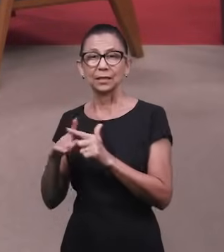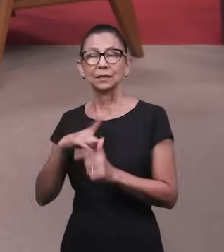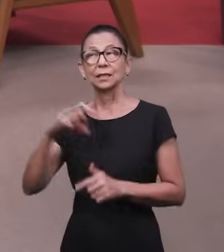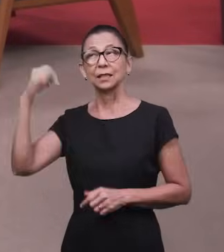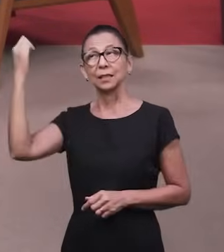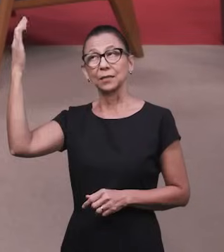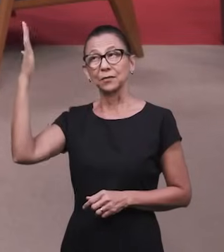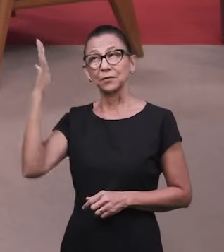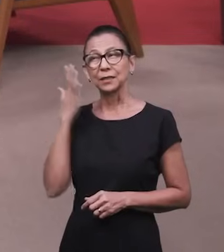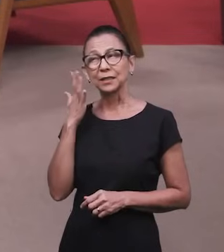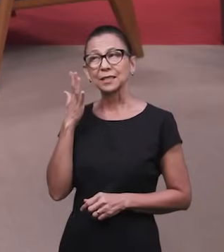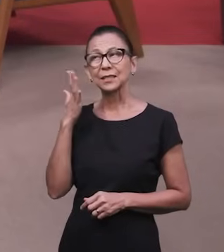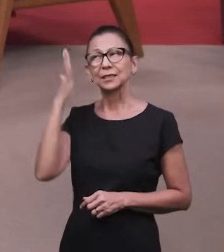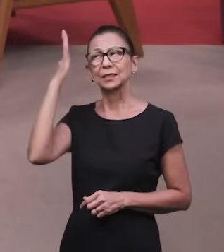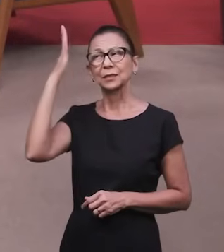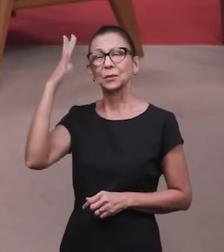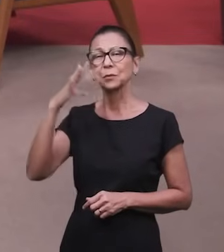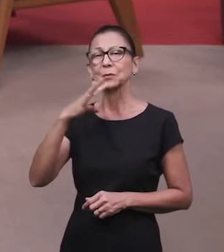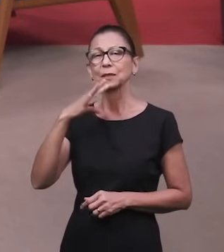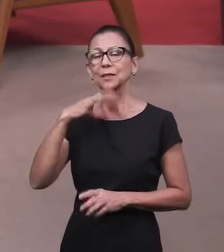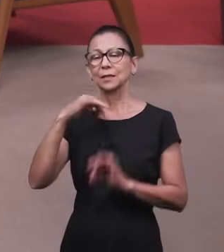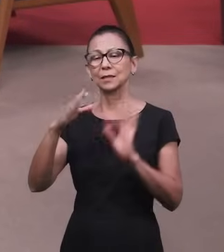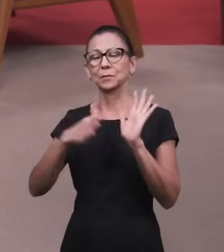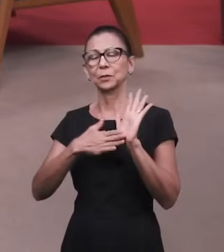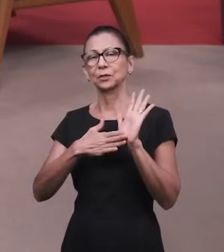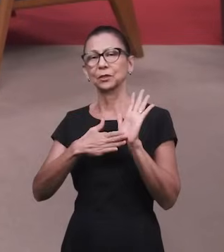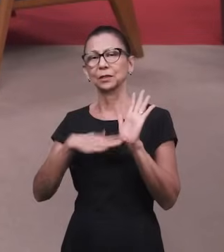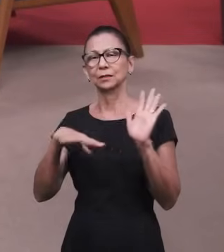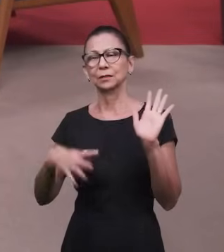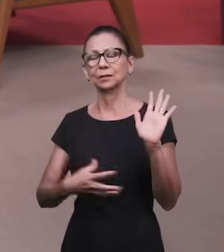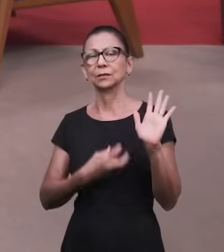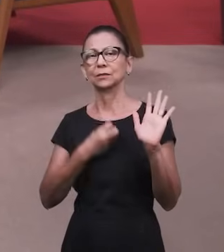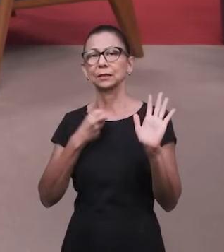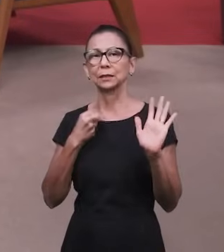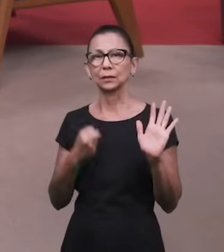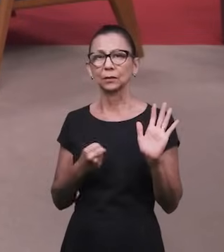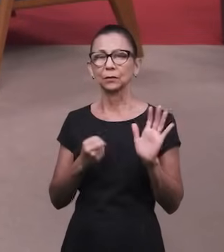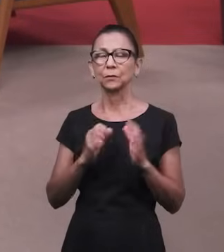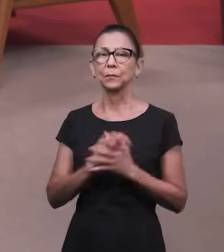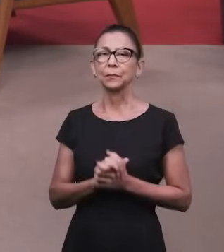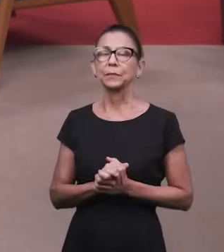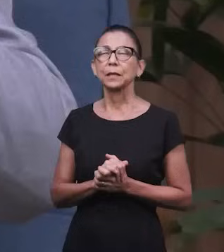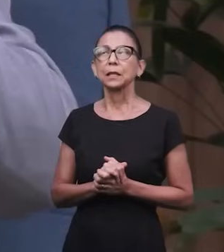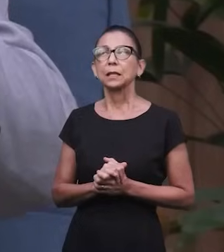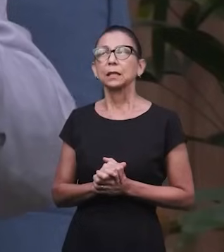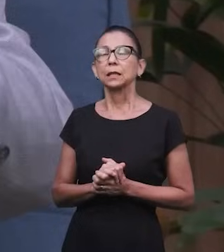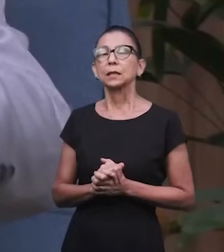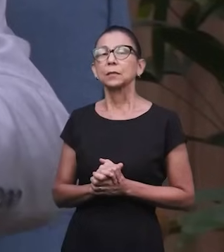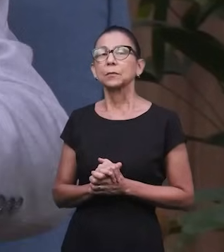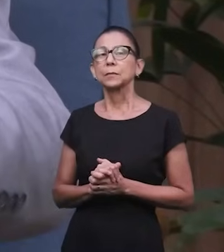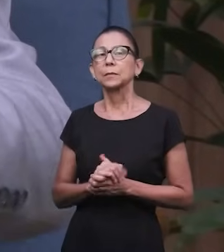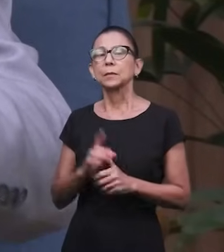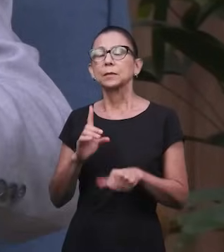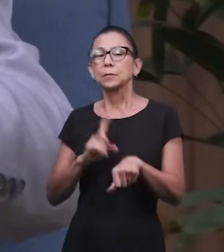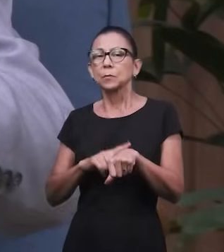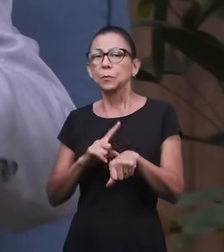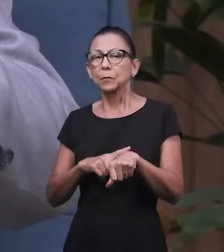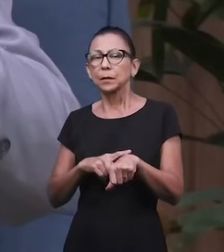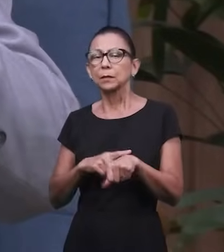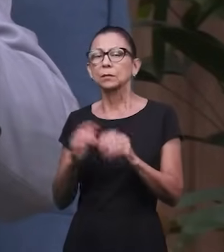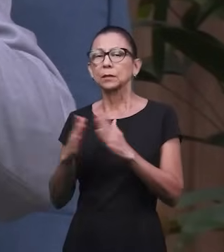projeto. Ela enxerga esse projeto nos sinais que estão acontecendo à nossa volta. Ela enxerga esse momento do